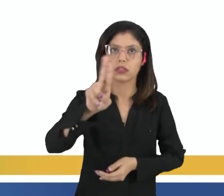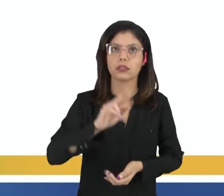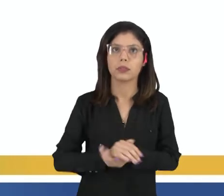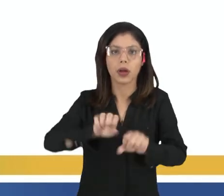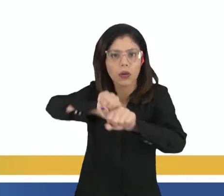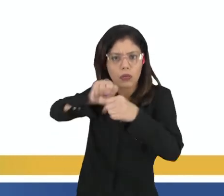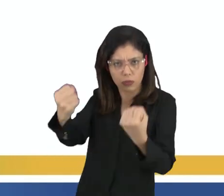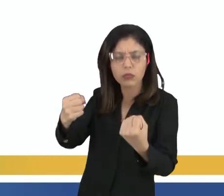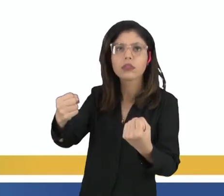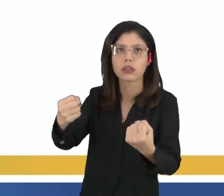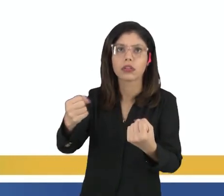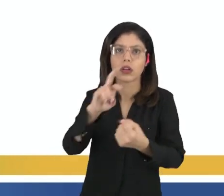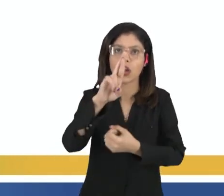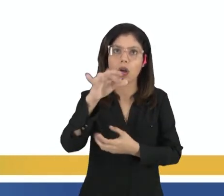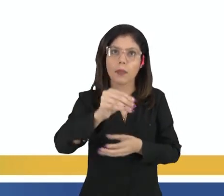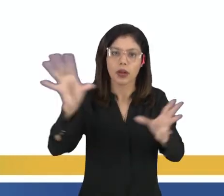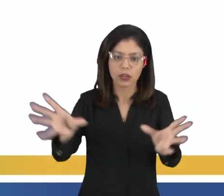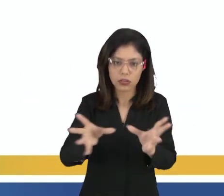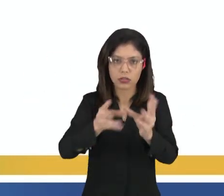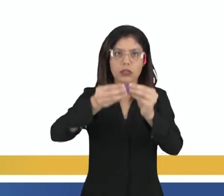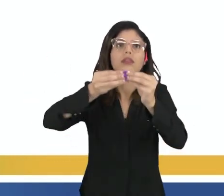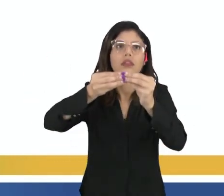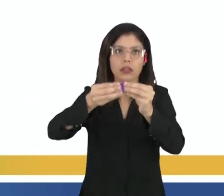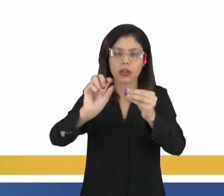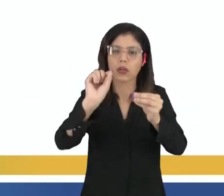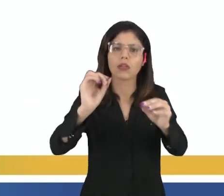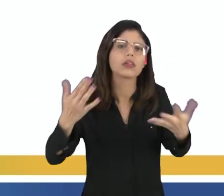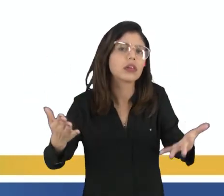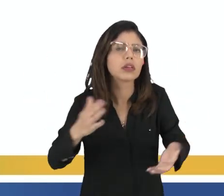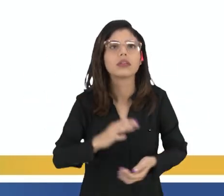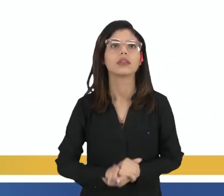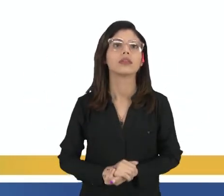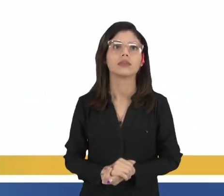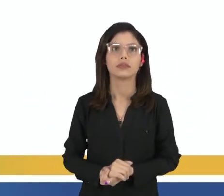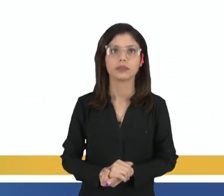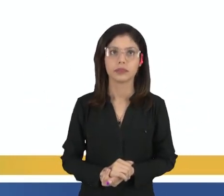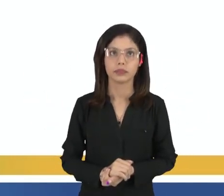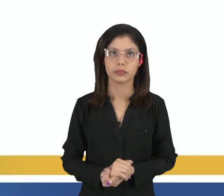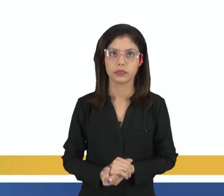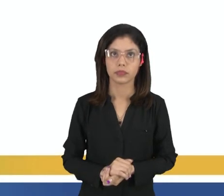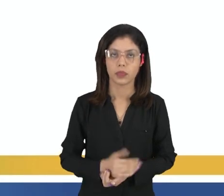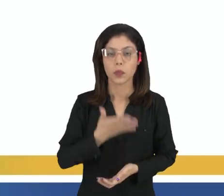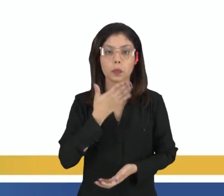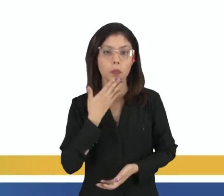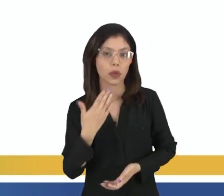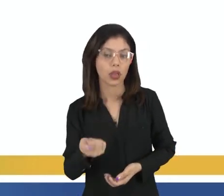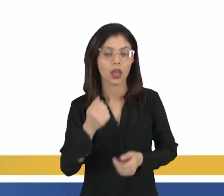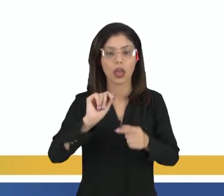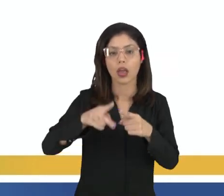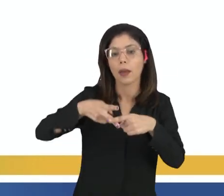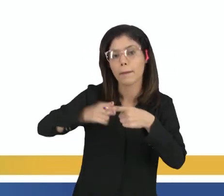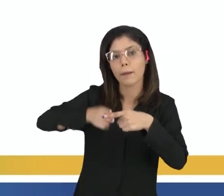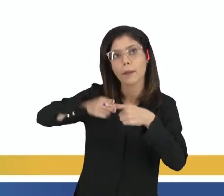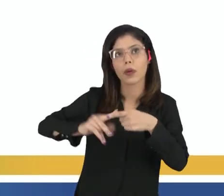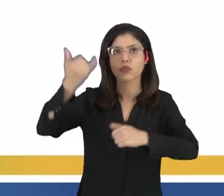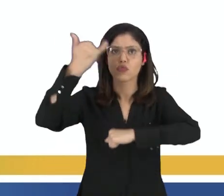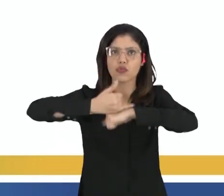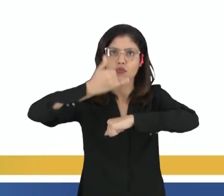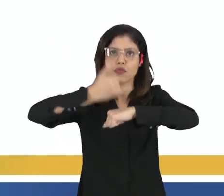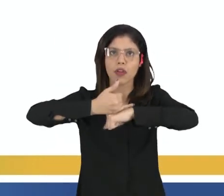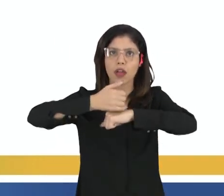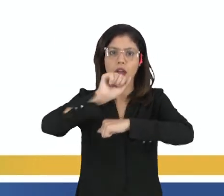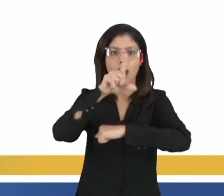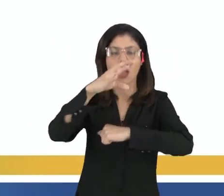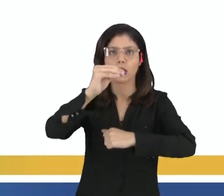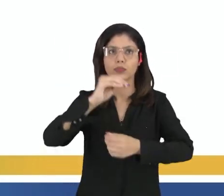processo utilizado para cromar as peças. E o que é esse cromar as peças? É o revestimento de peças de ferro e